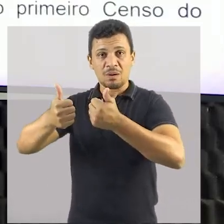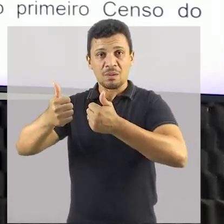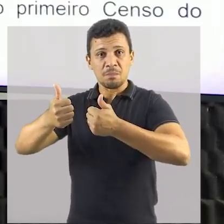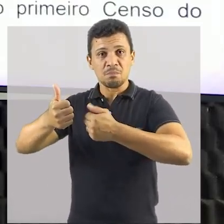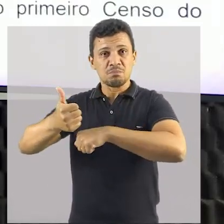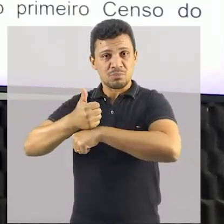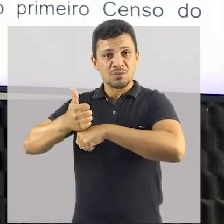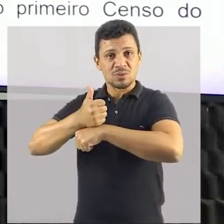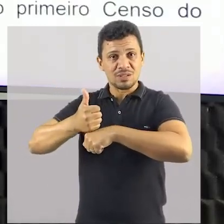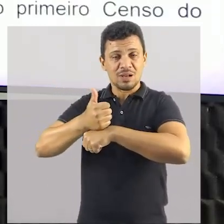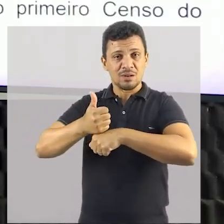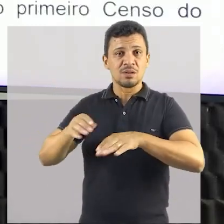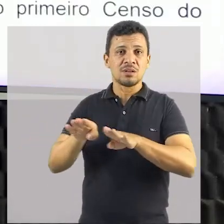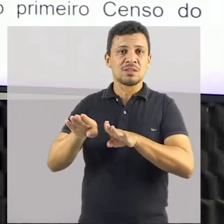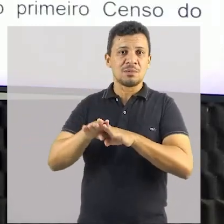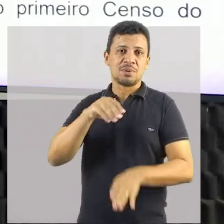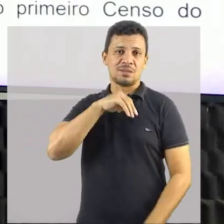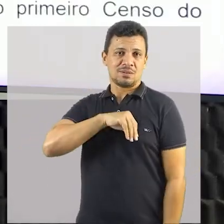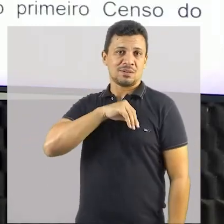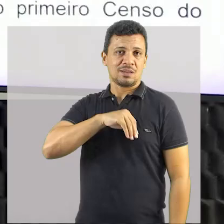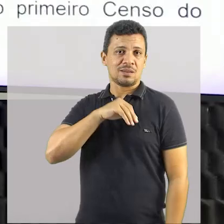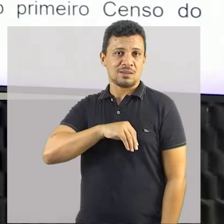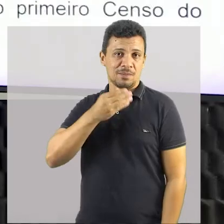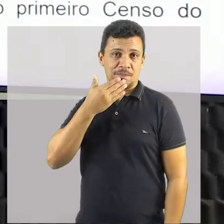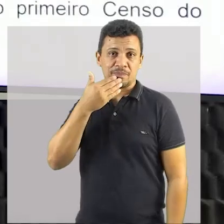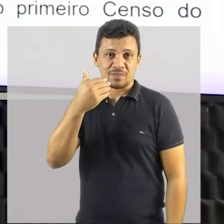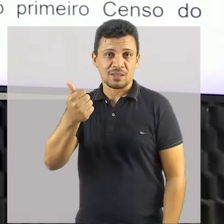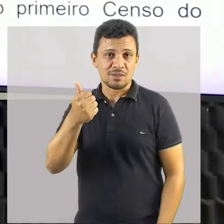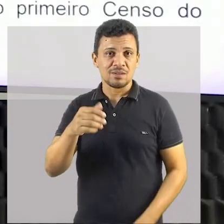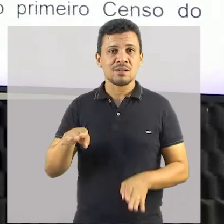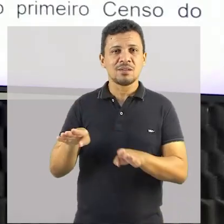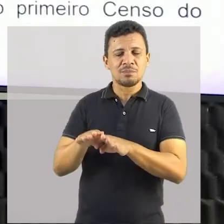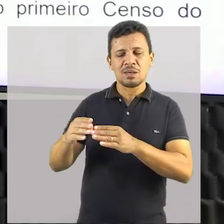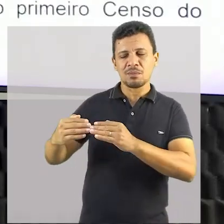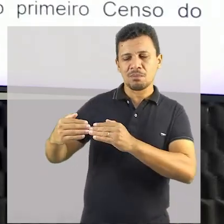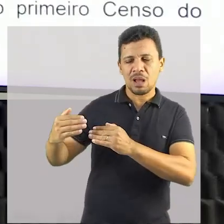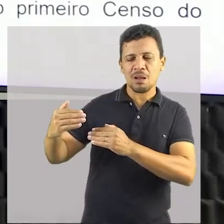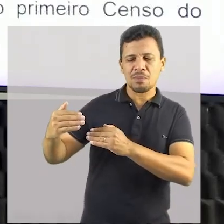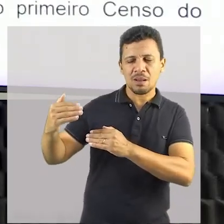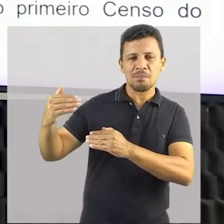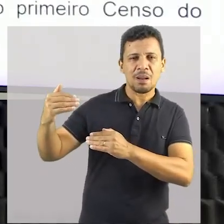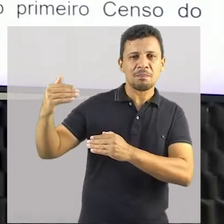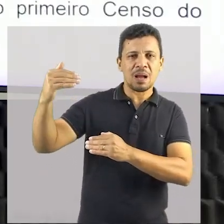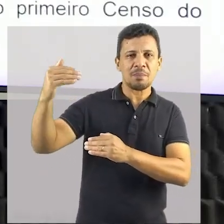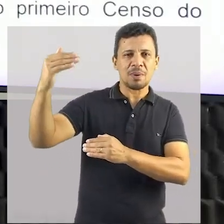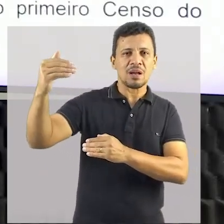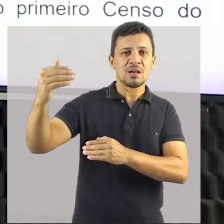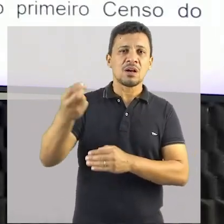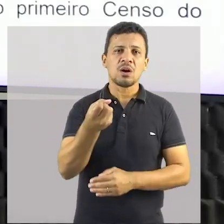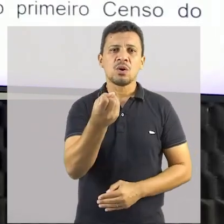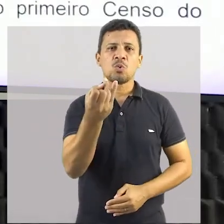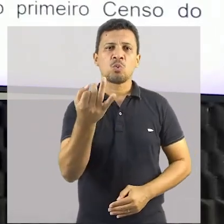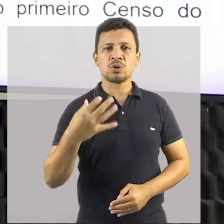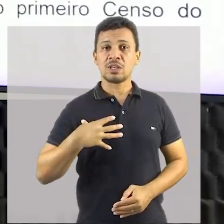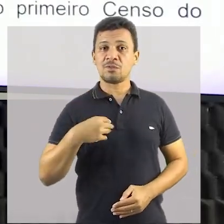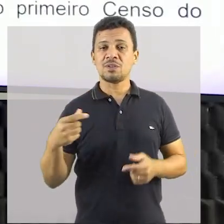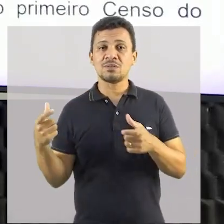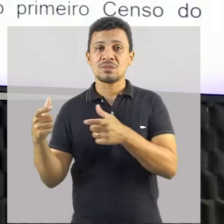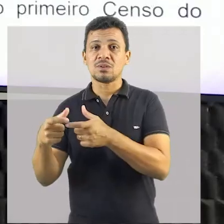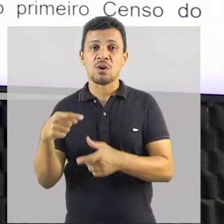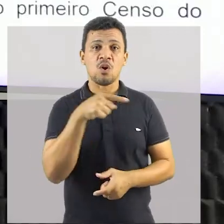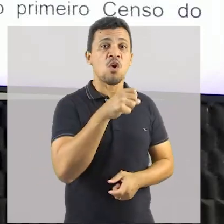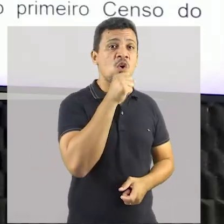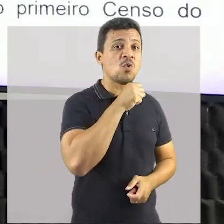profissional, aumentou também a renda. E com isso, gradativamente nós fomos reduzindo o número de filhos. Meu avô